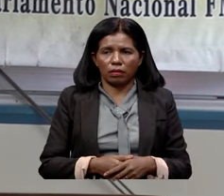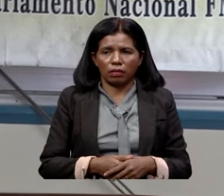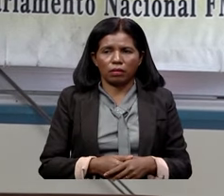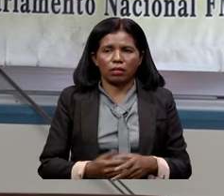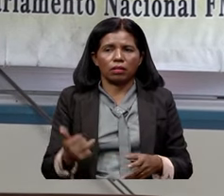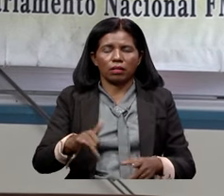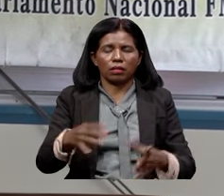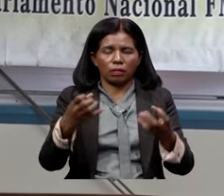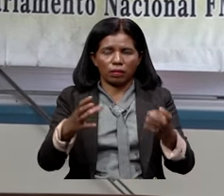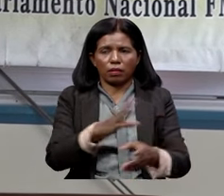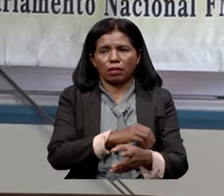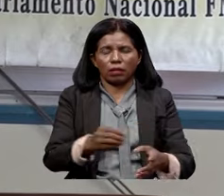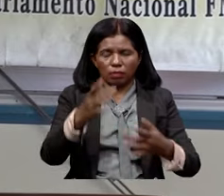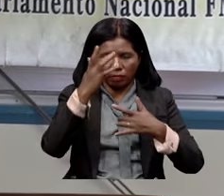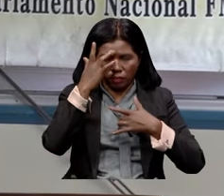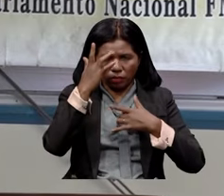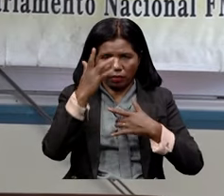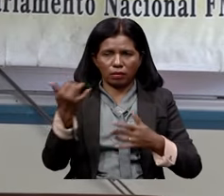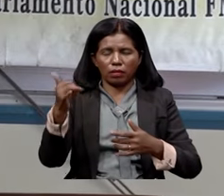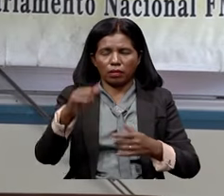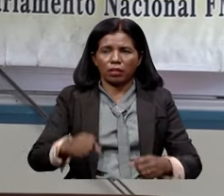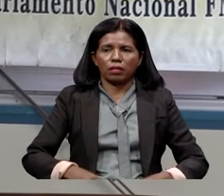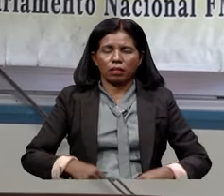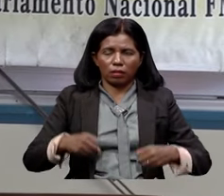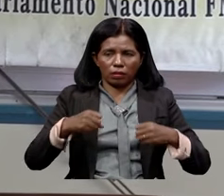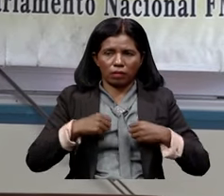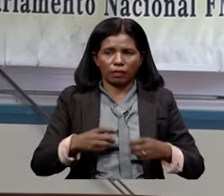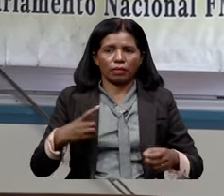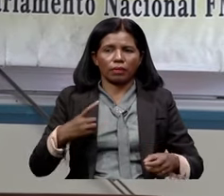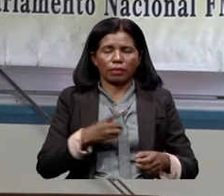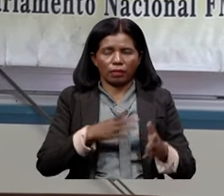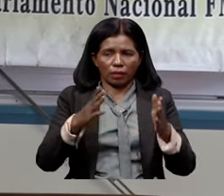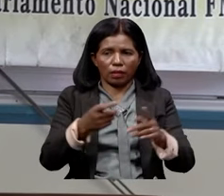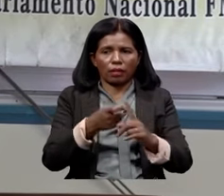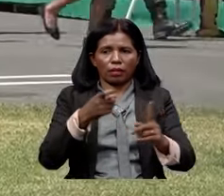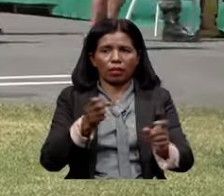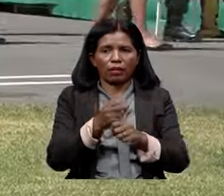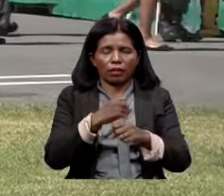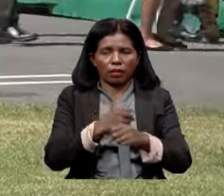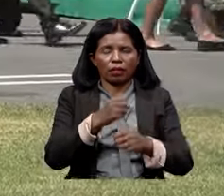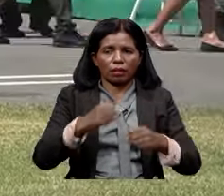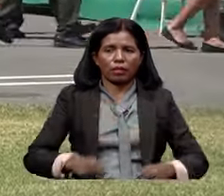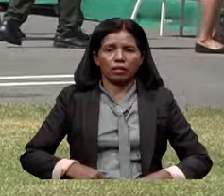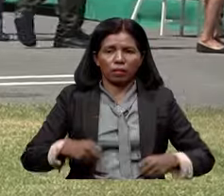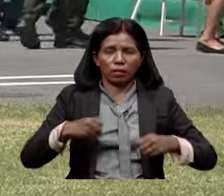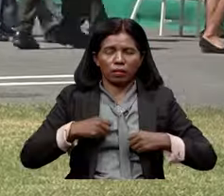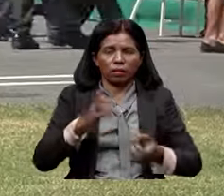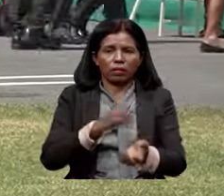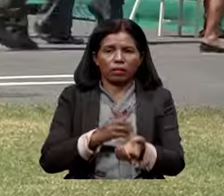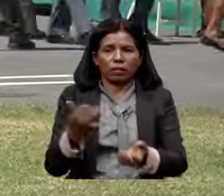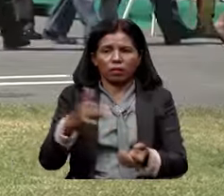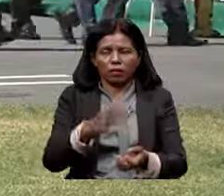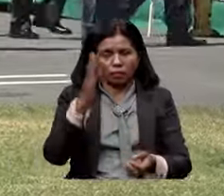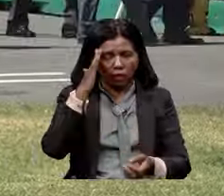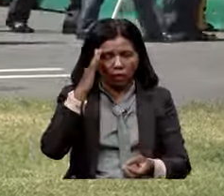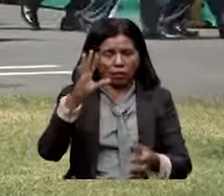Realmente, se irá barra com cafeta, duni ser nisso saúde. Deputado Ney Atuir, ele russi ralo tratamento de saúde, mas médico Sira Bele